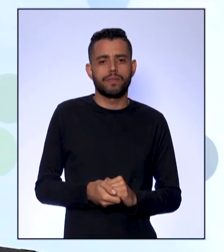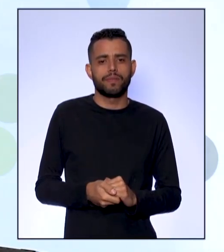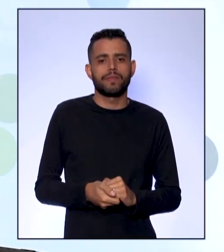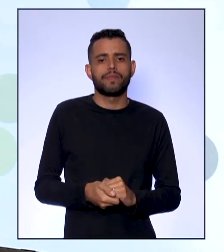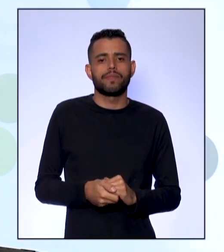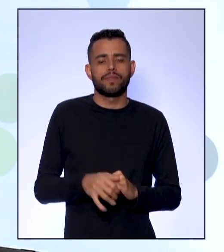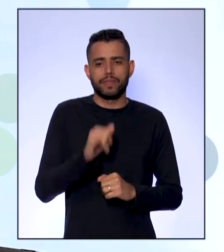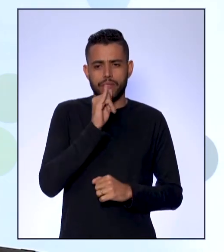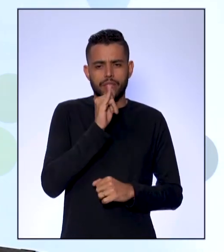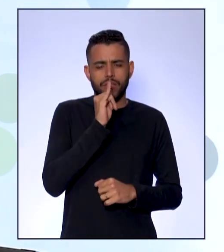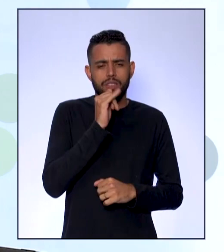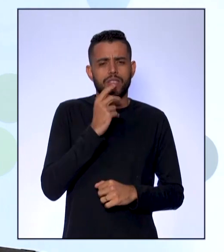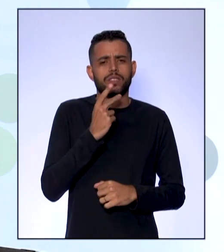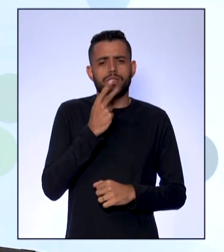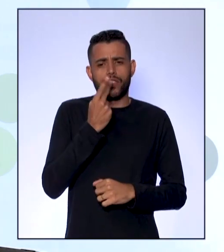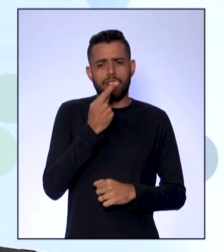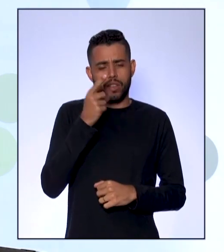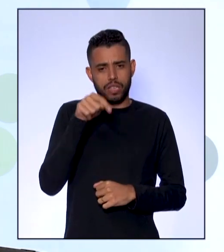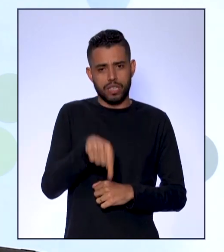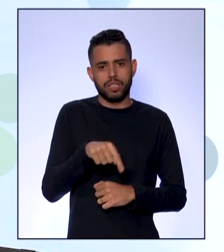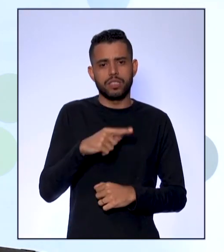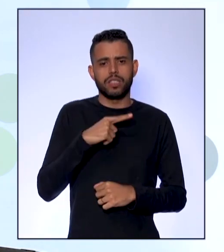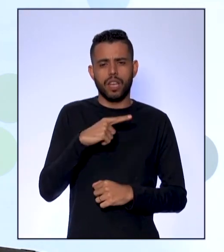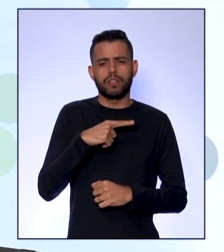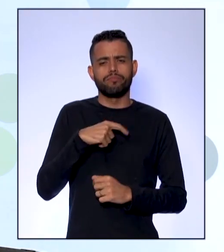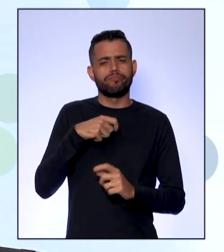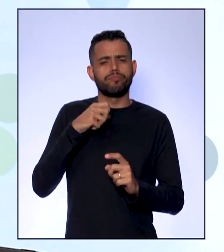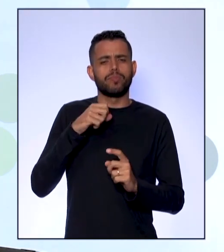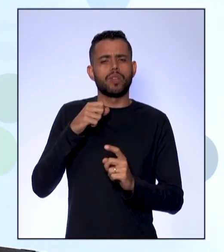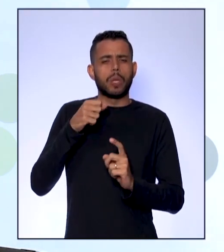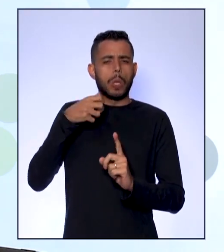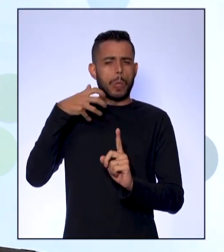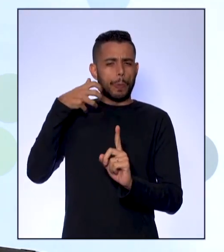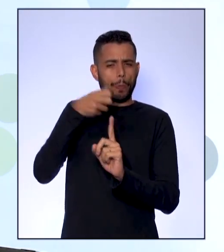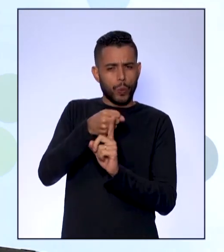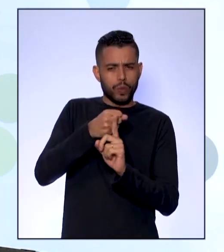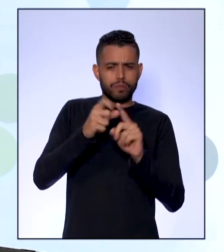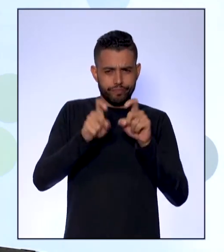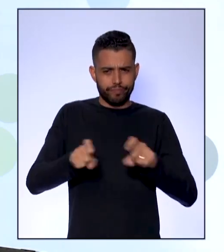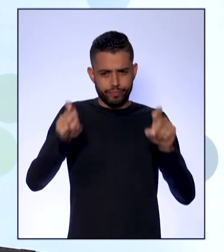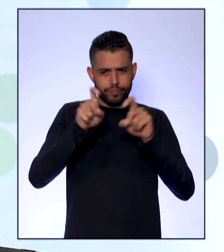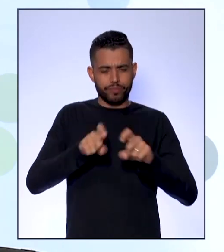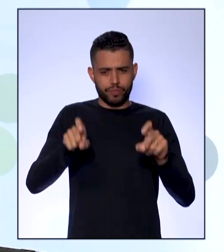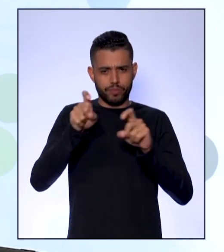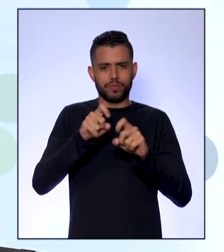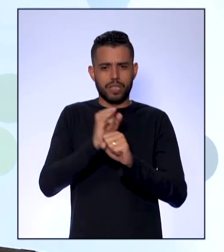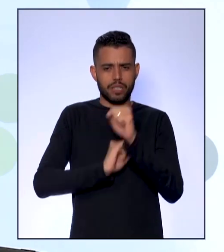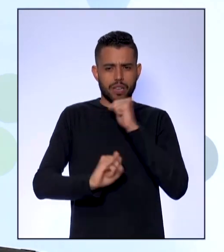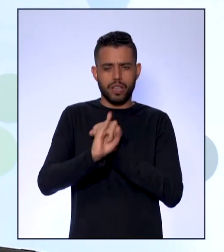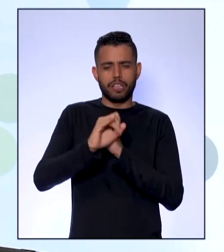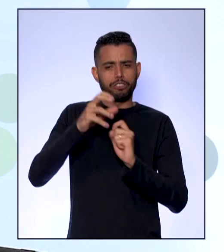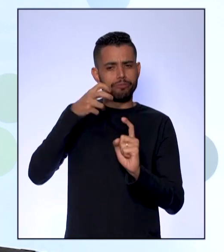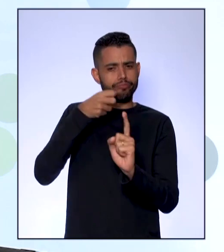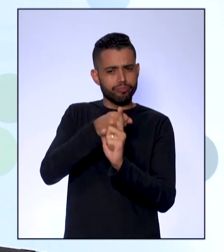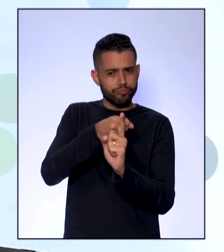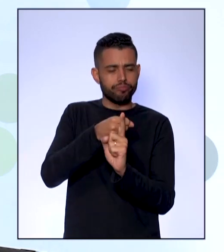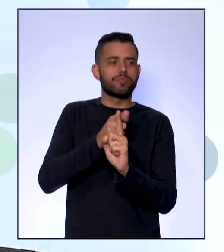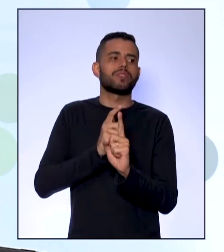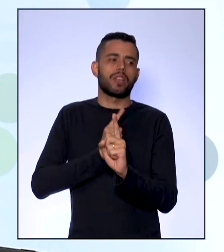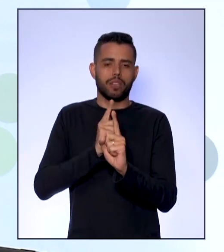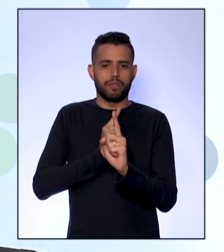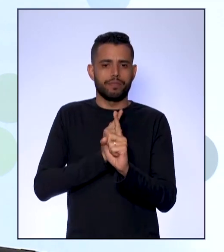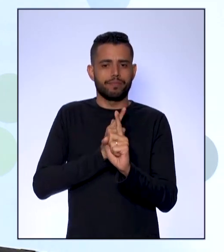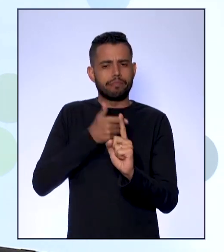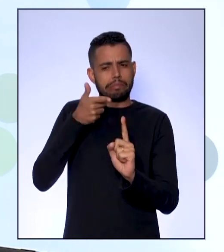está colocando aqui é que existe o cyberbullying, né? A gente tem até um nome para isso, que é quando as pessoas fazem um bullying digital,